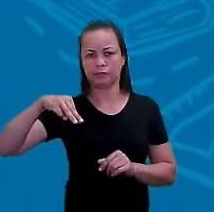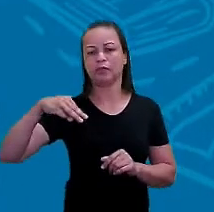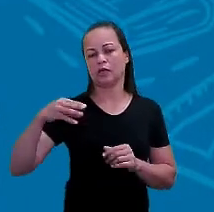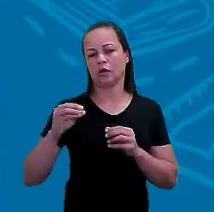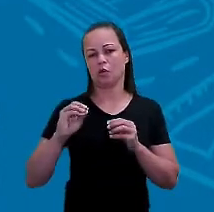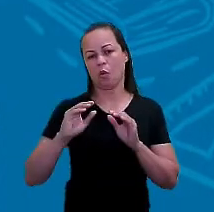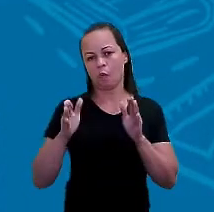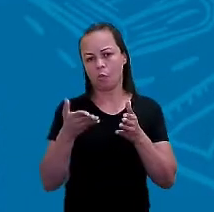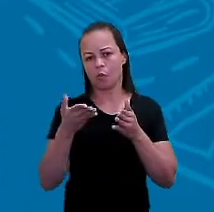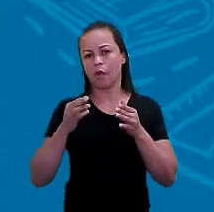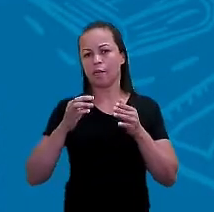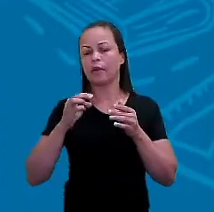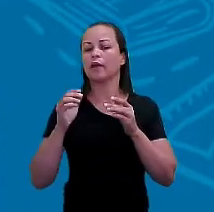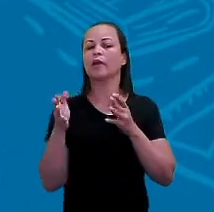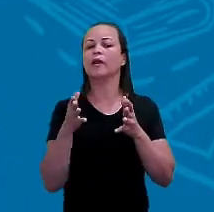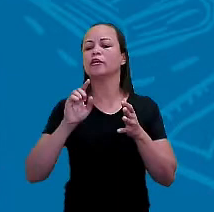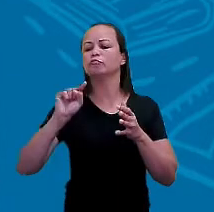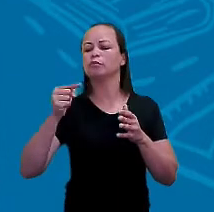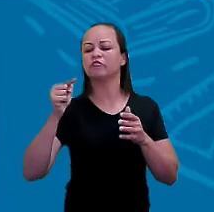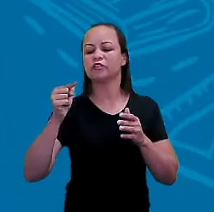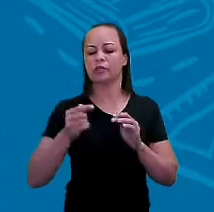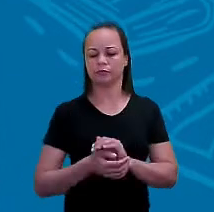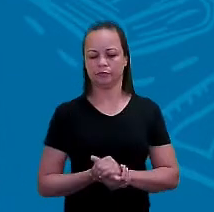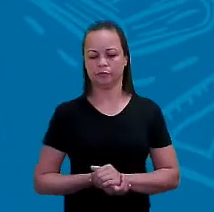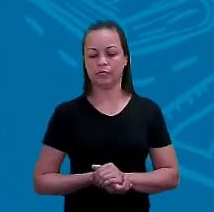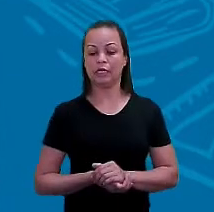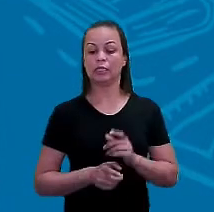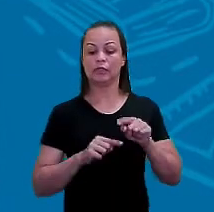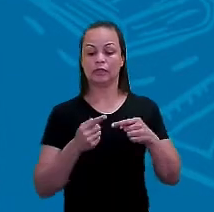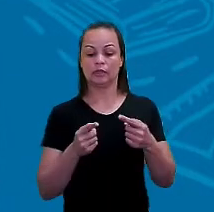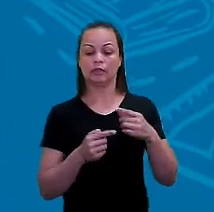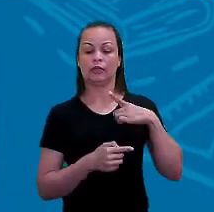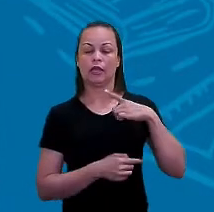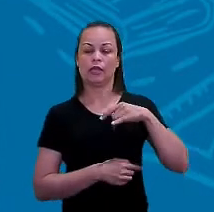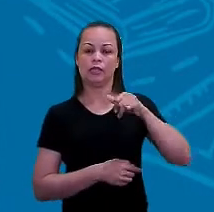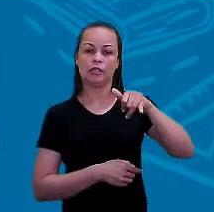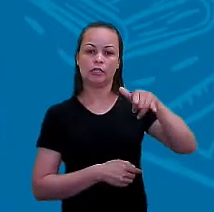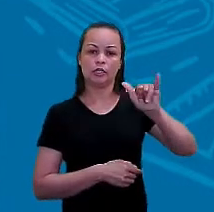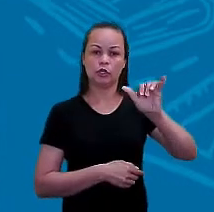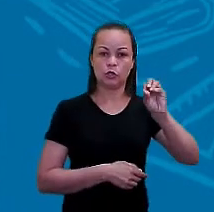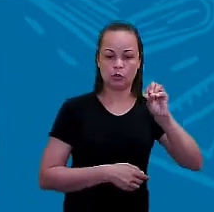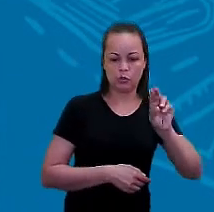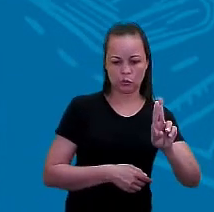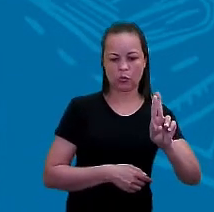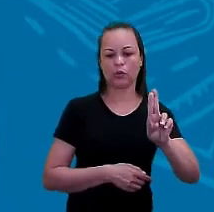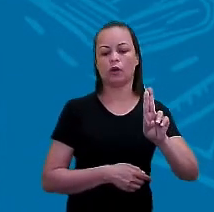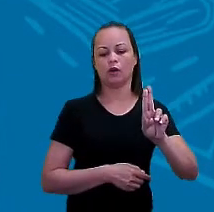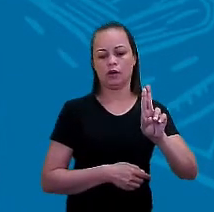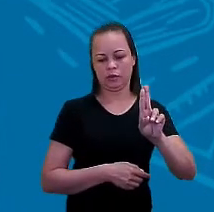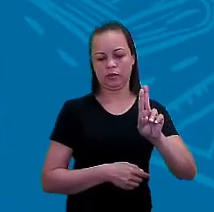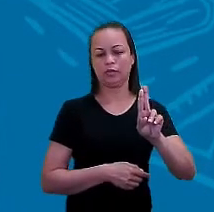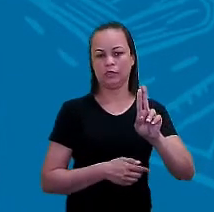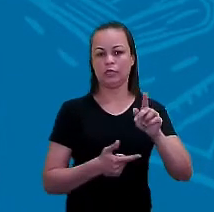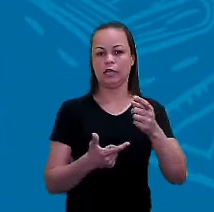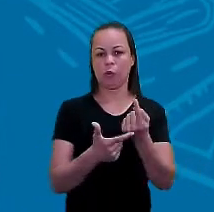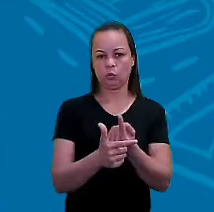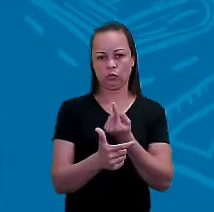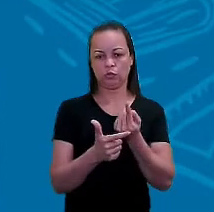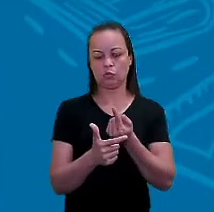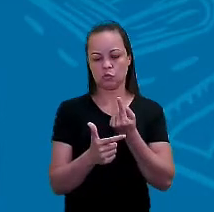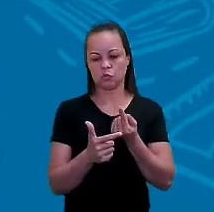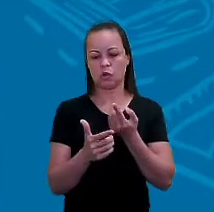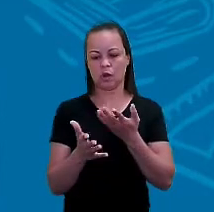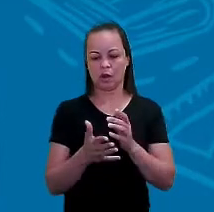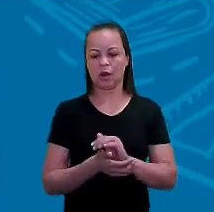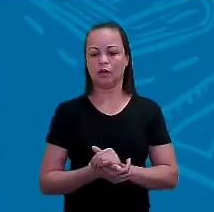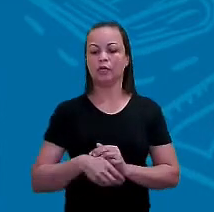queiramos chamar. Depois eu tenho you are, you are, you are ou your, you are ou your.